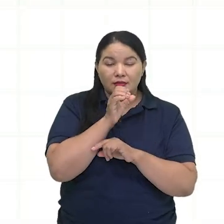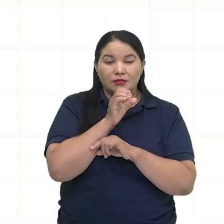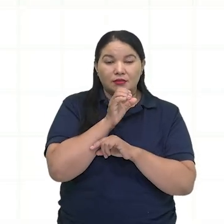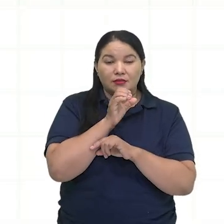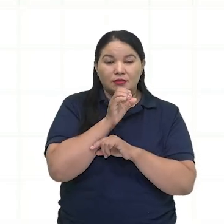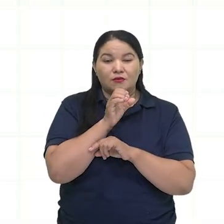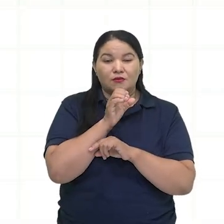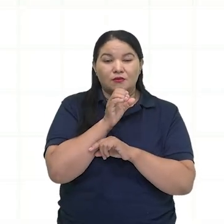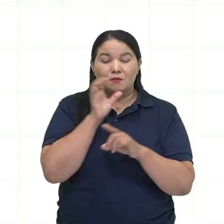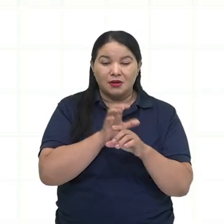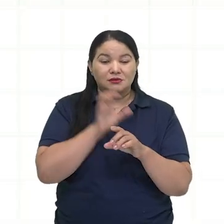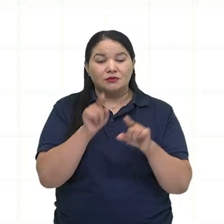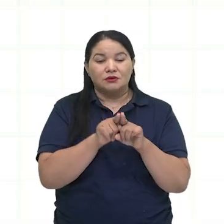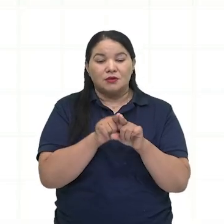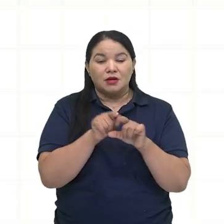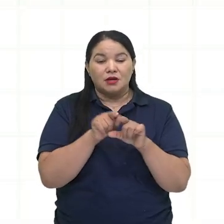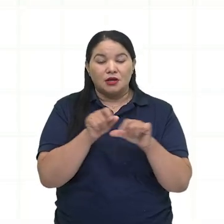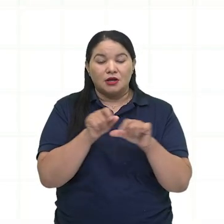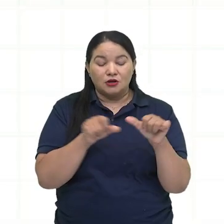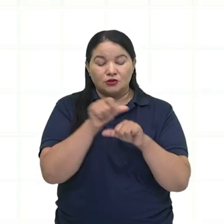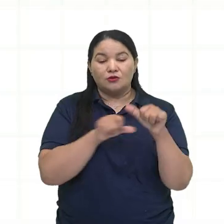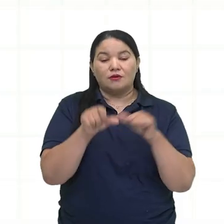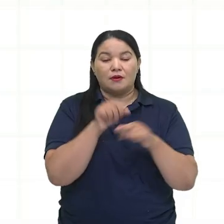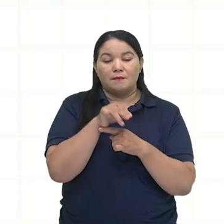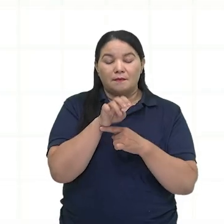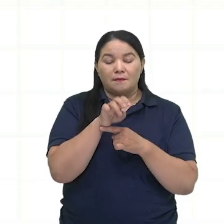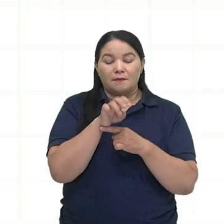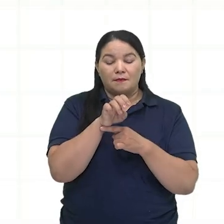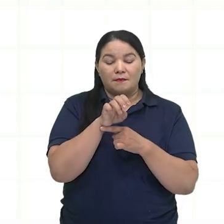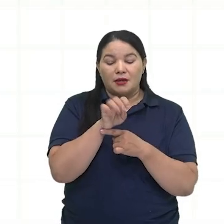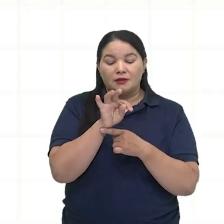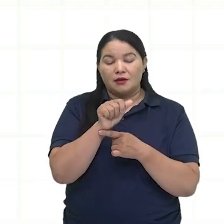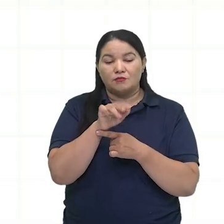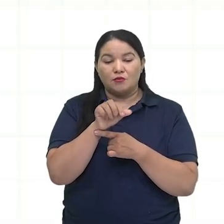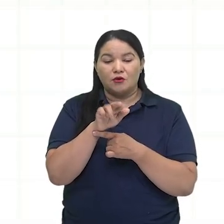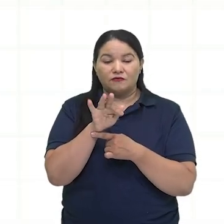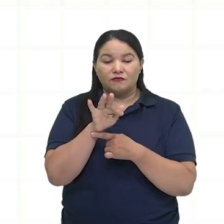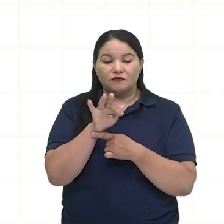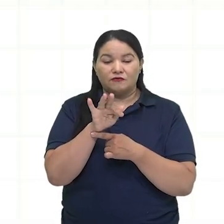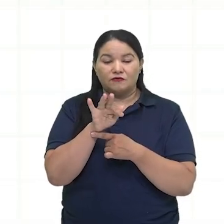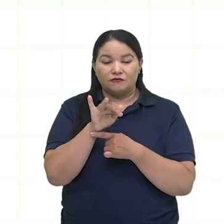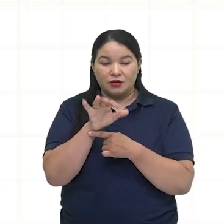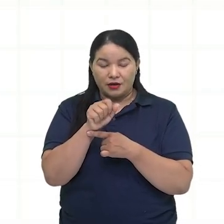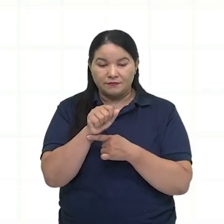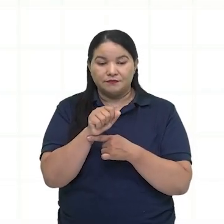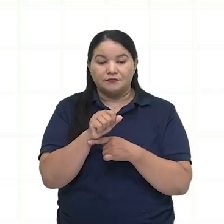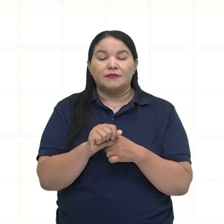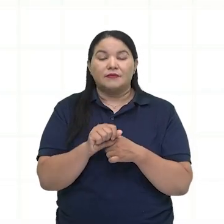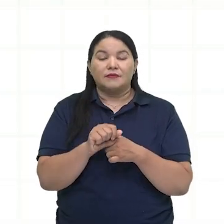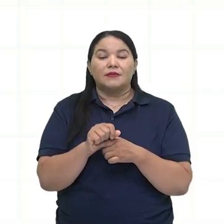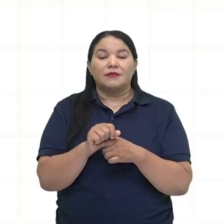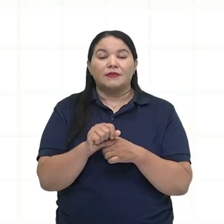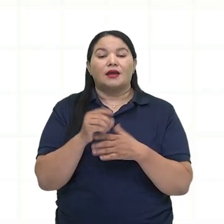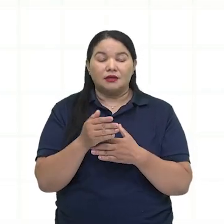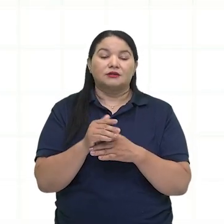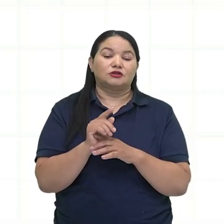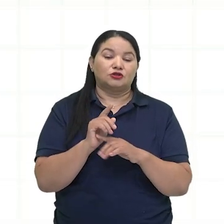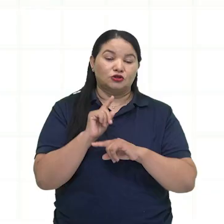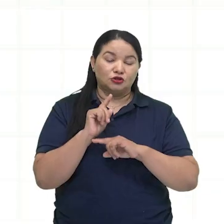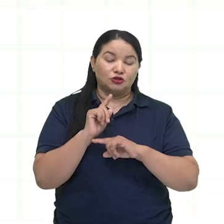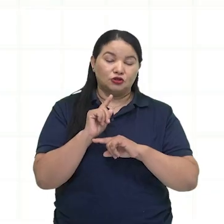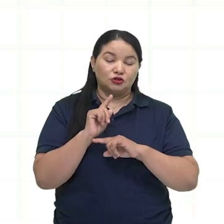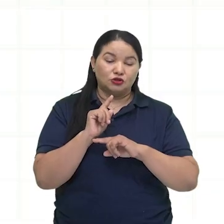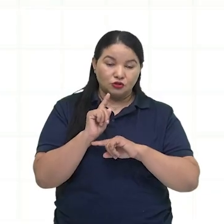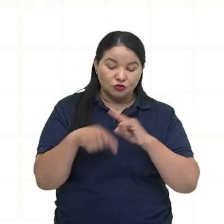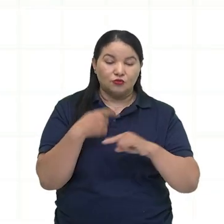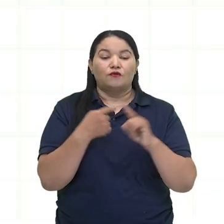rocha metamórfica, certo? E quando, né, entra novamente